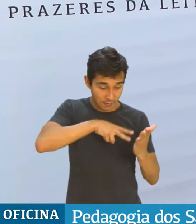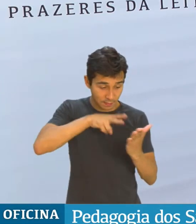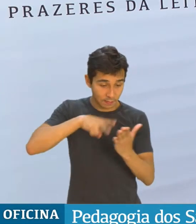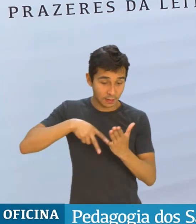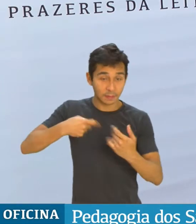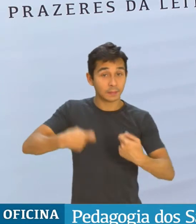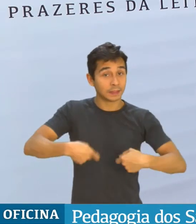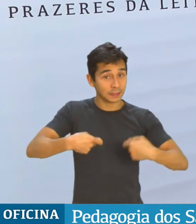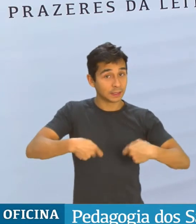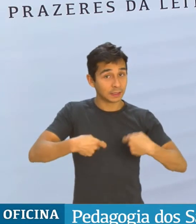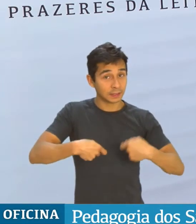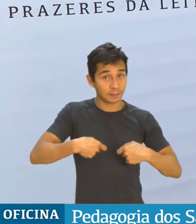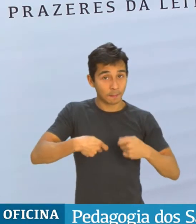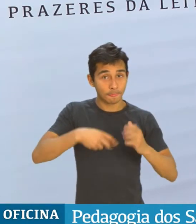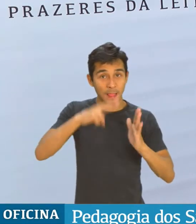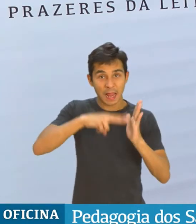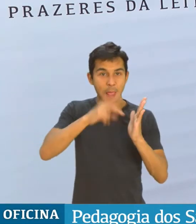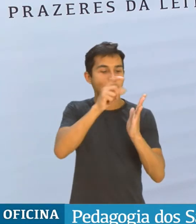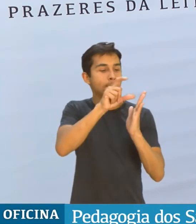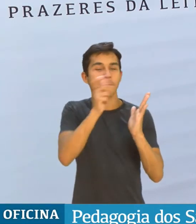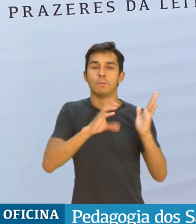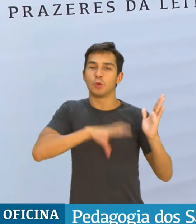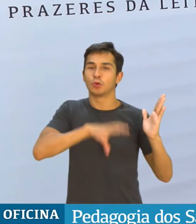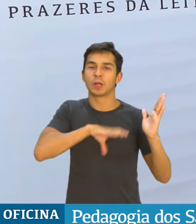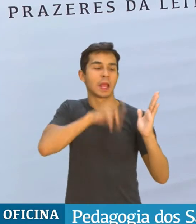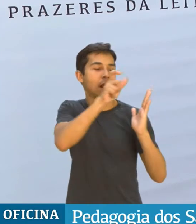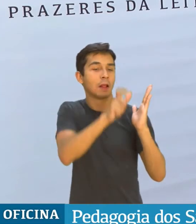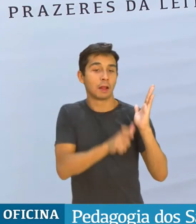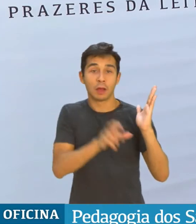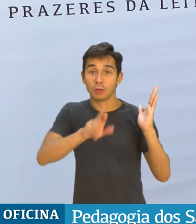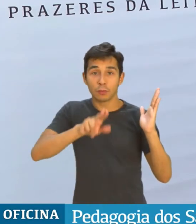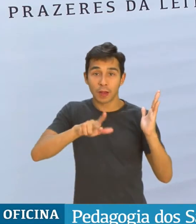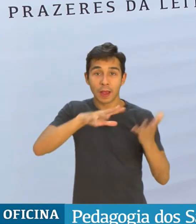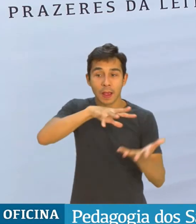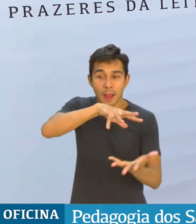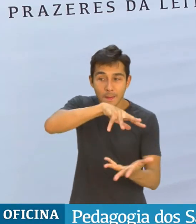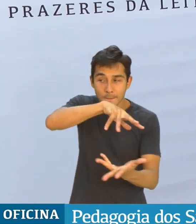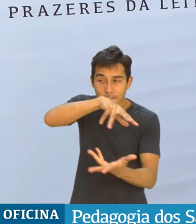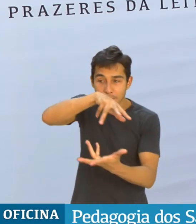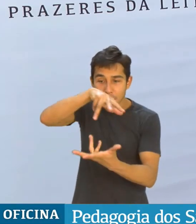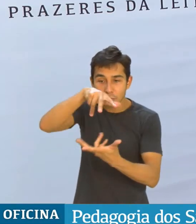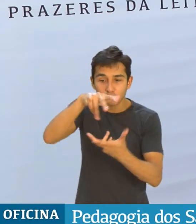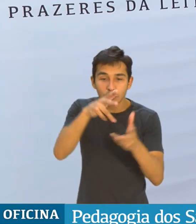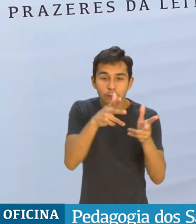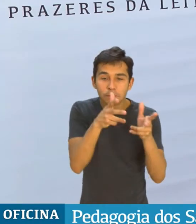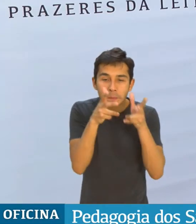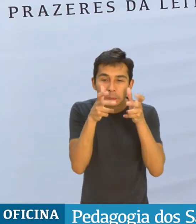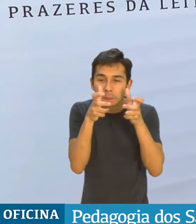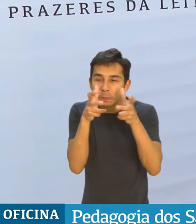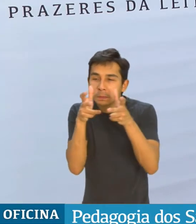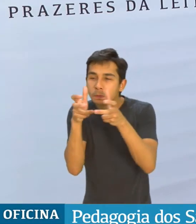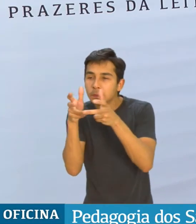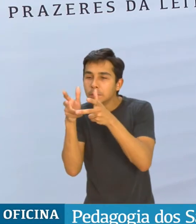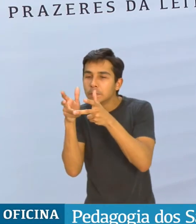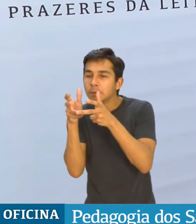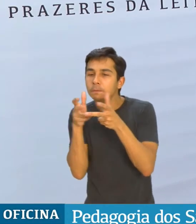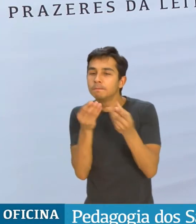alfabetizado, mas você tem que ser esse leitor do mundo, você tem que ser esse leitor Patativa do